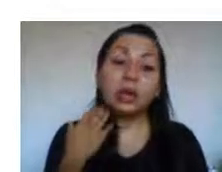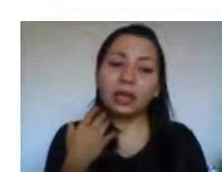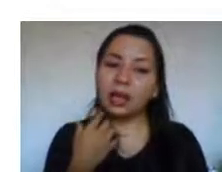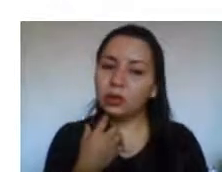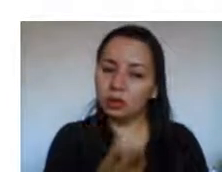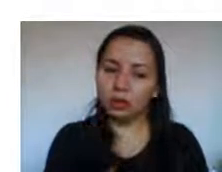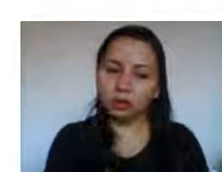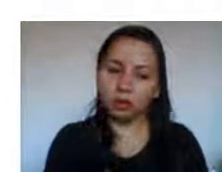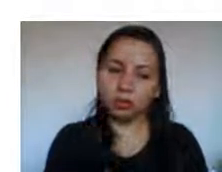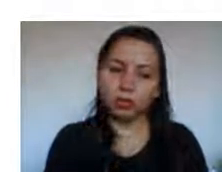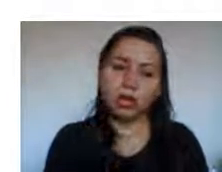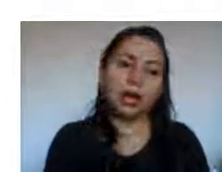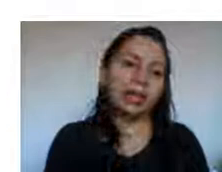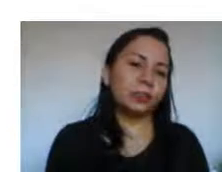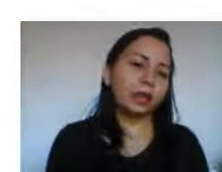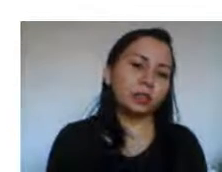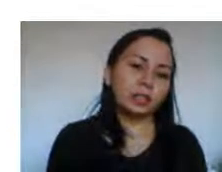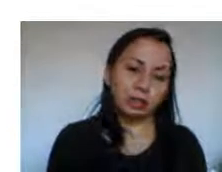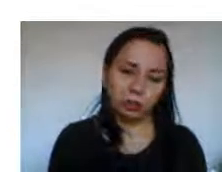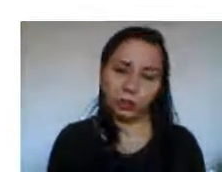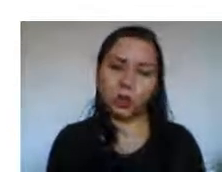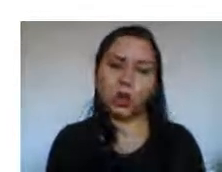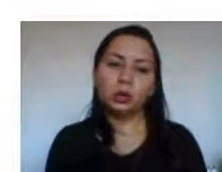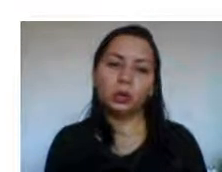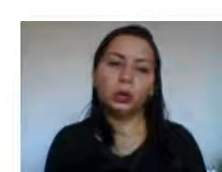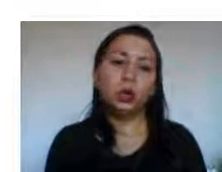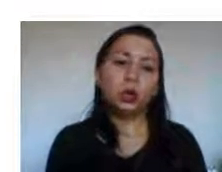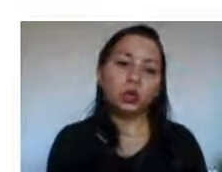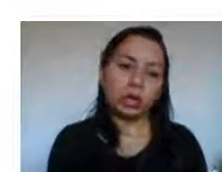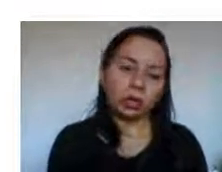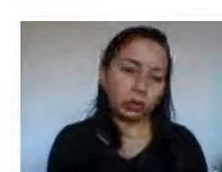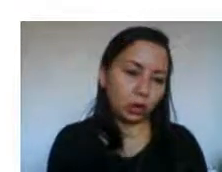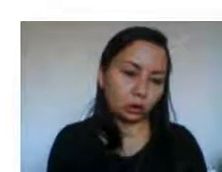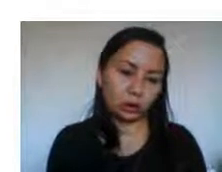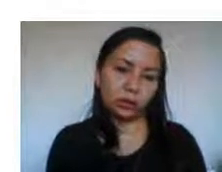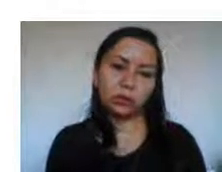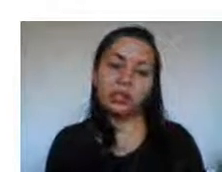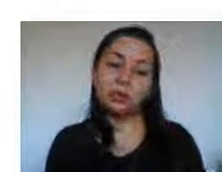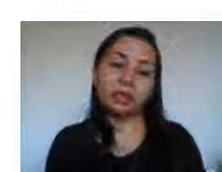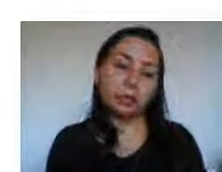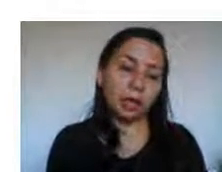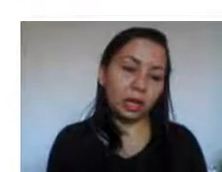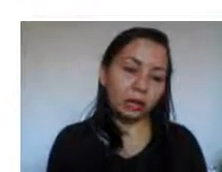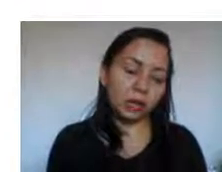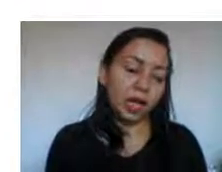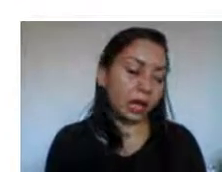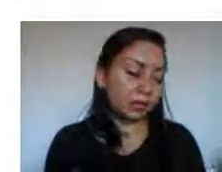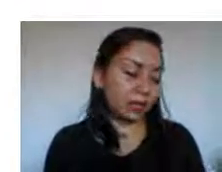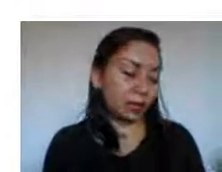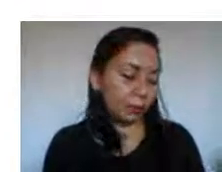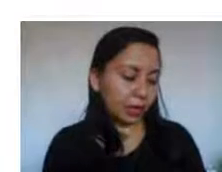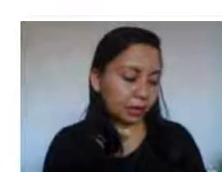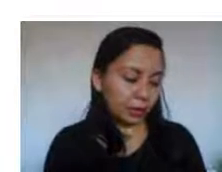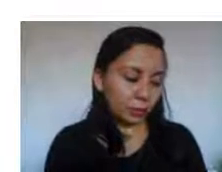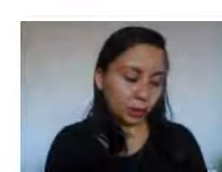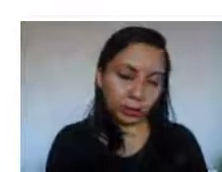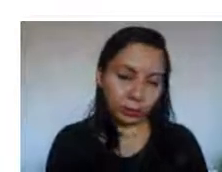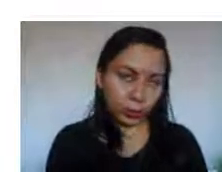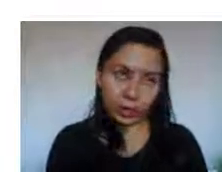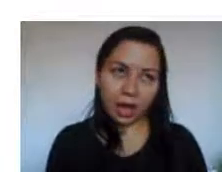E o que causa isso? A exploração excessiva do solo, o uso de agrotóxicos, os desmatamentos,